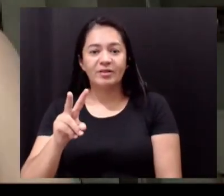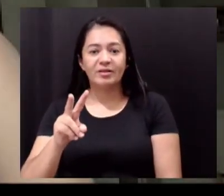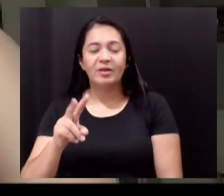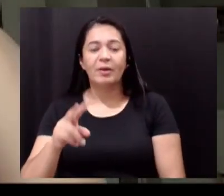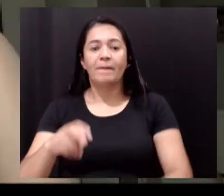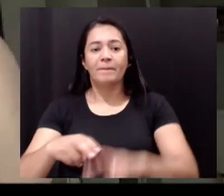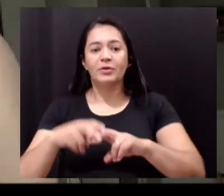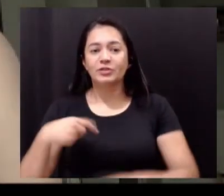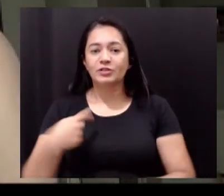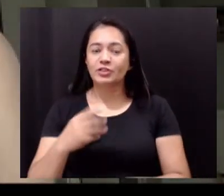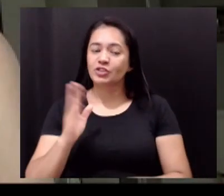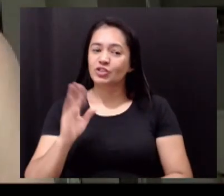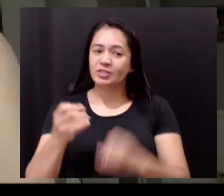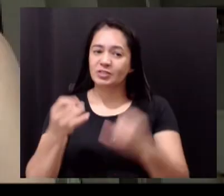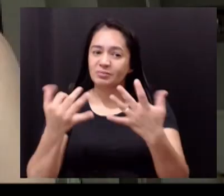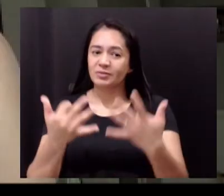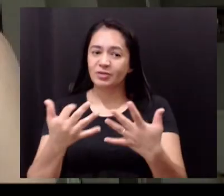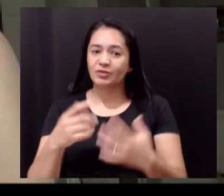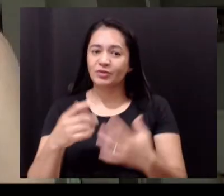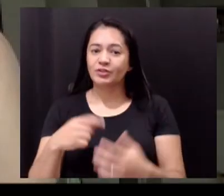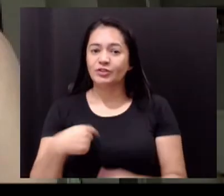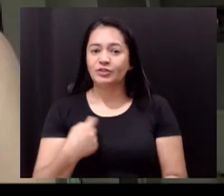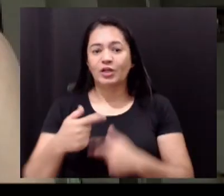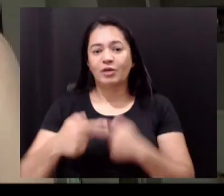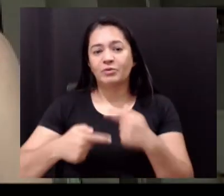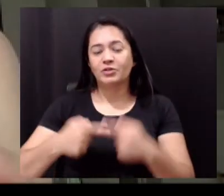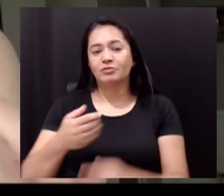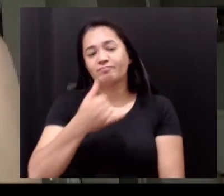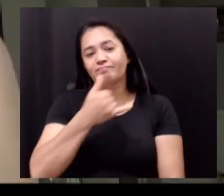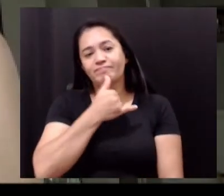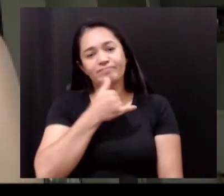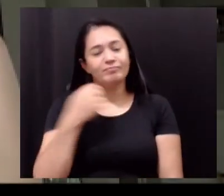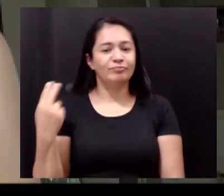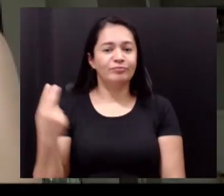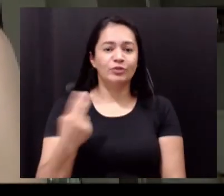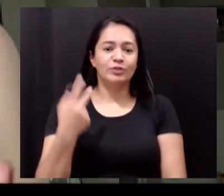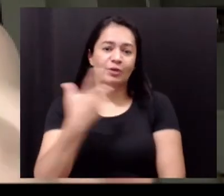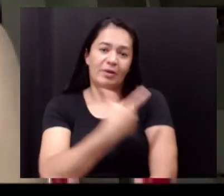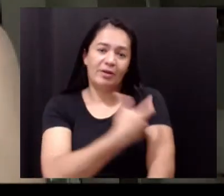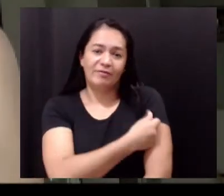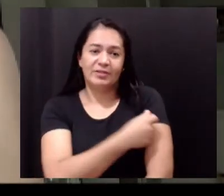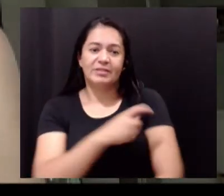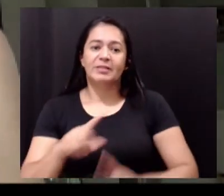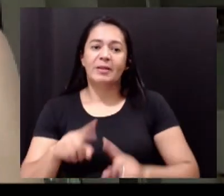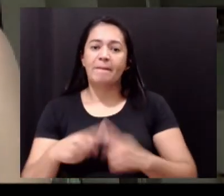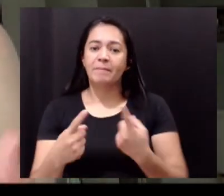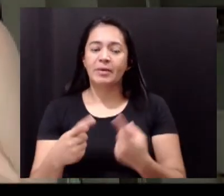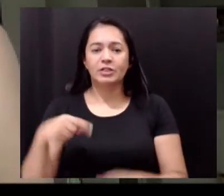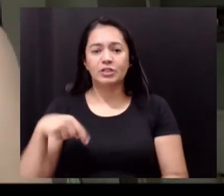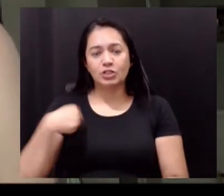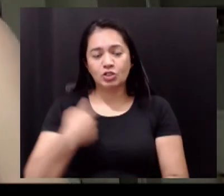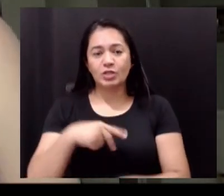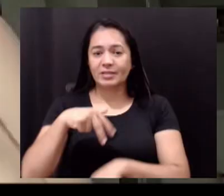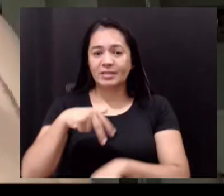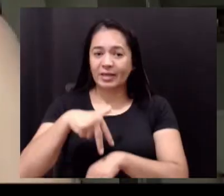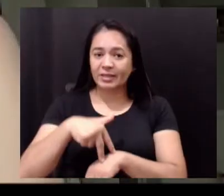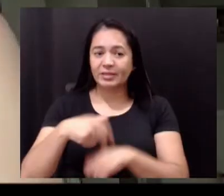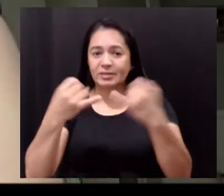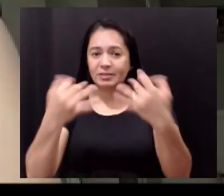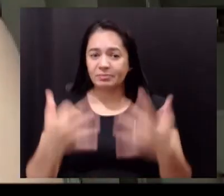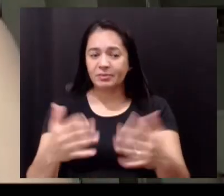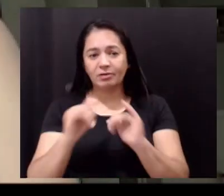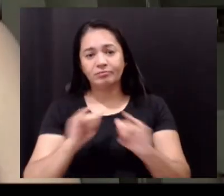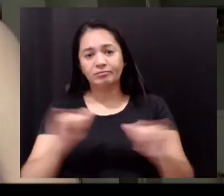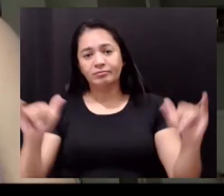você fazemos parte de uma geração que infelizmente não foi contemplada. Mas a gente está aqui falando sobre isso. Eu, né, já